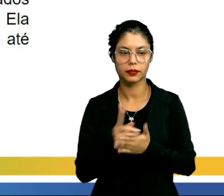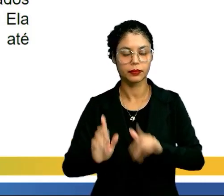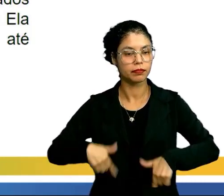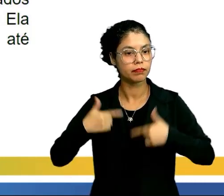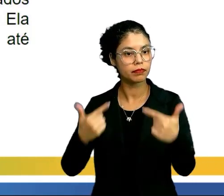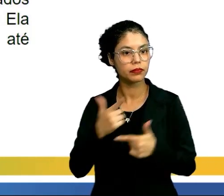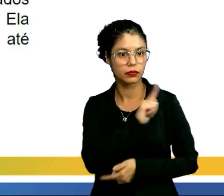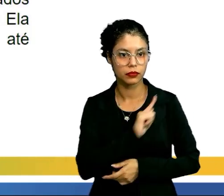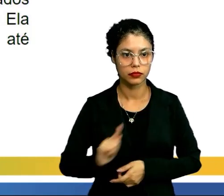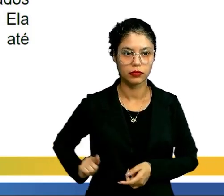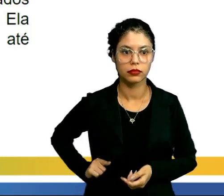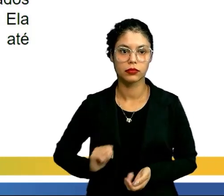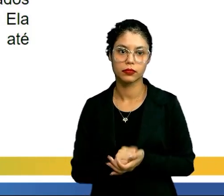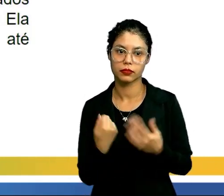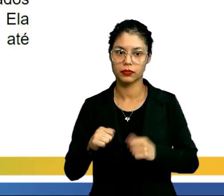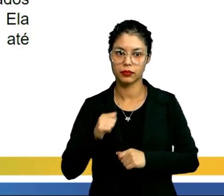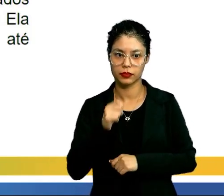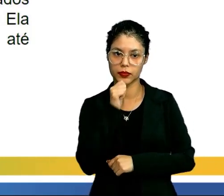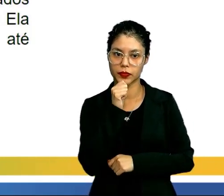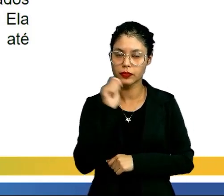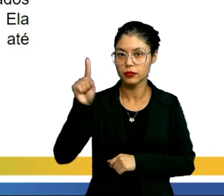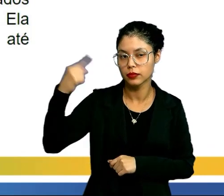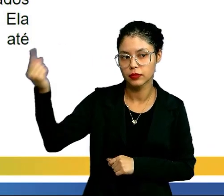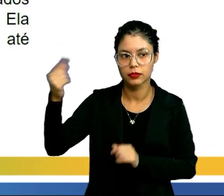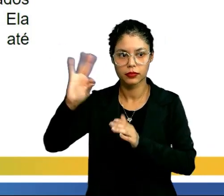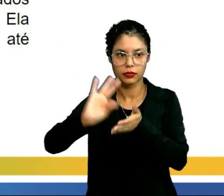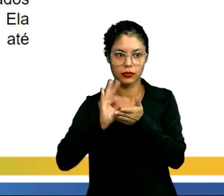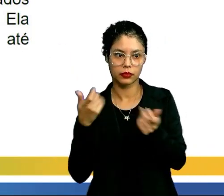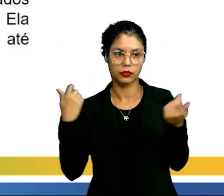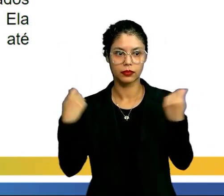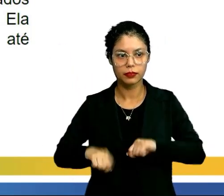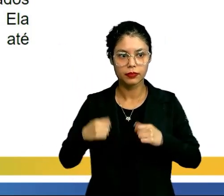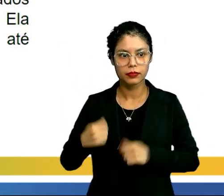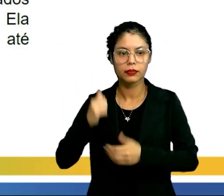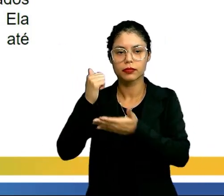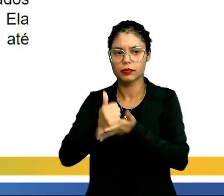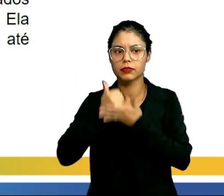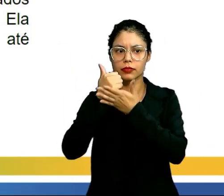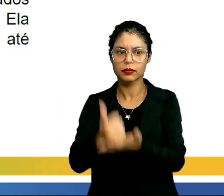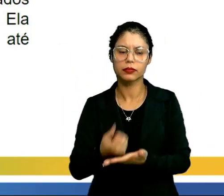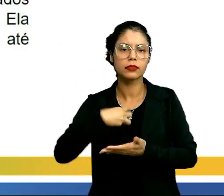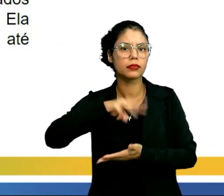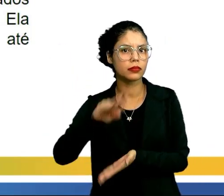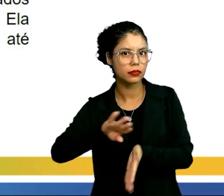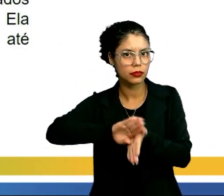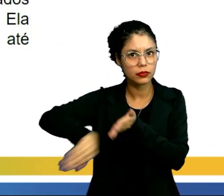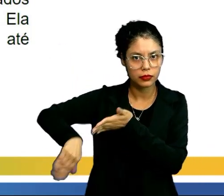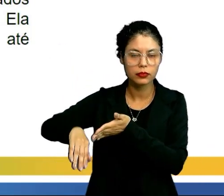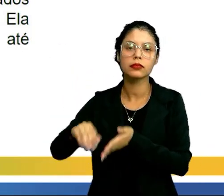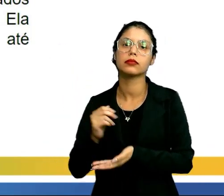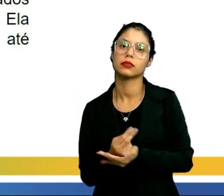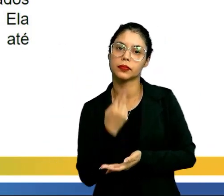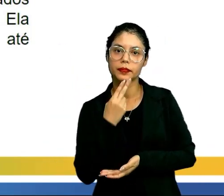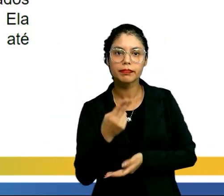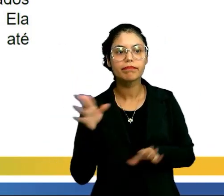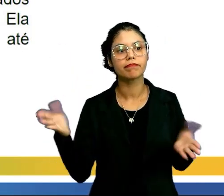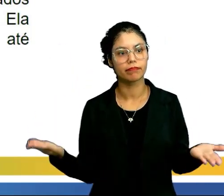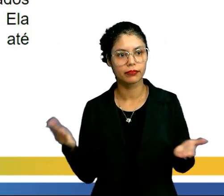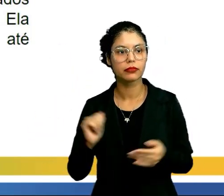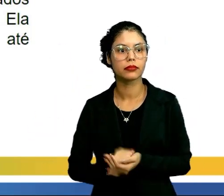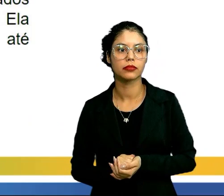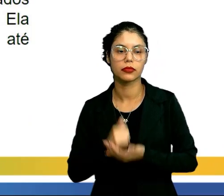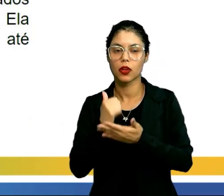mesmo combater o fumo, o governo precisa ir além das restrições. É preciso apoiar quem quer largar o